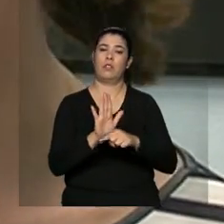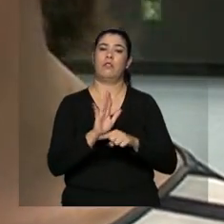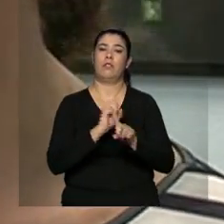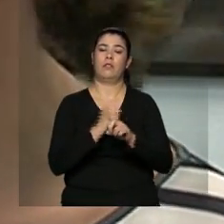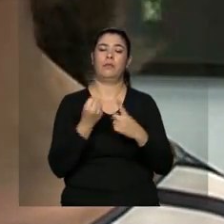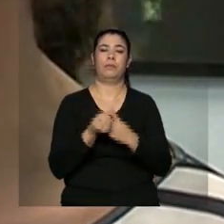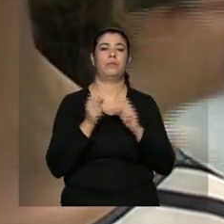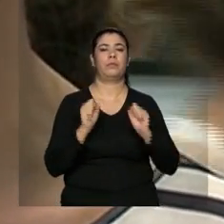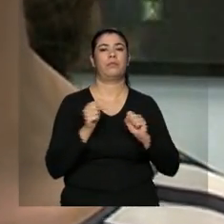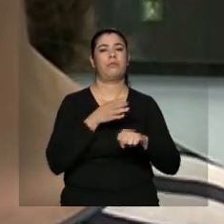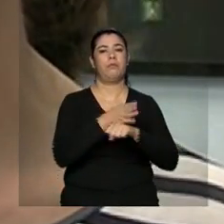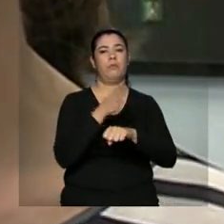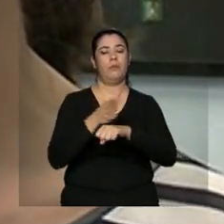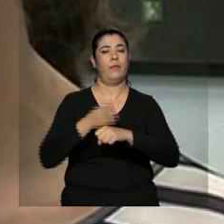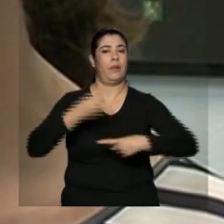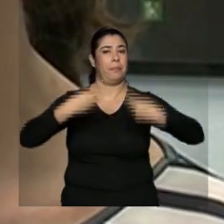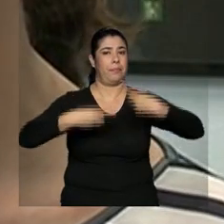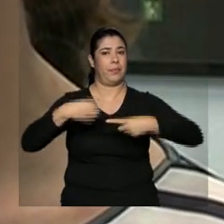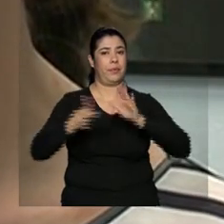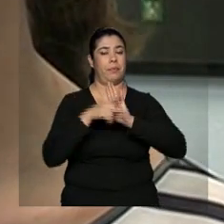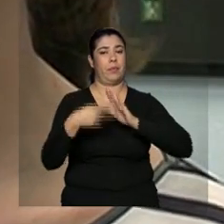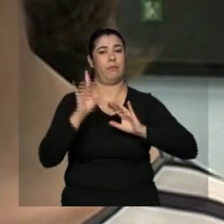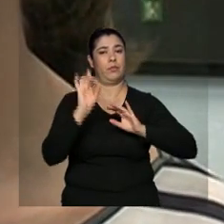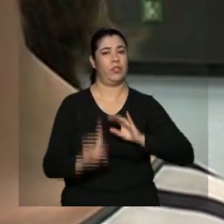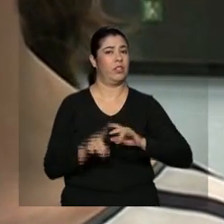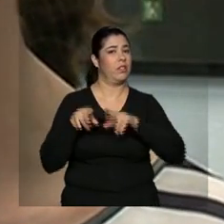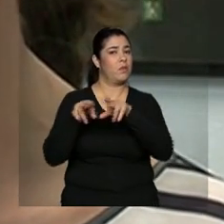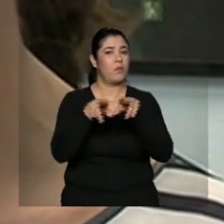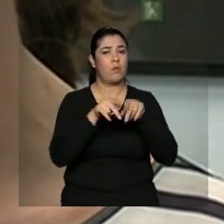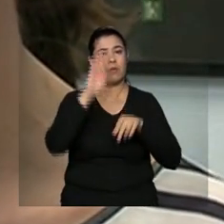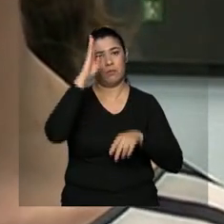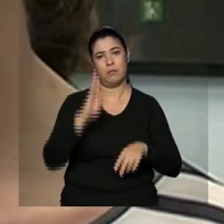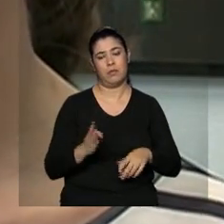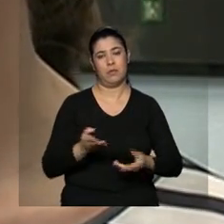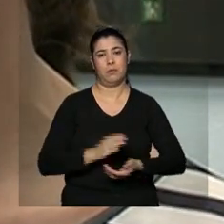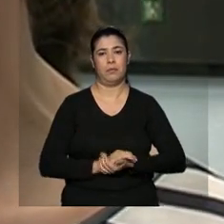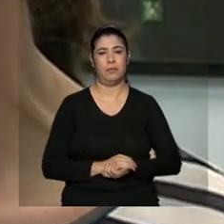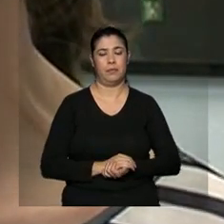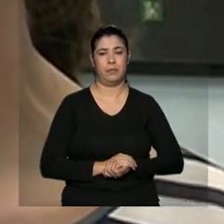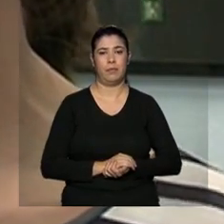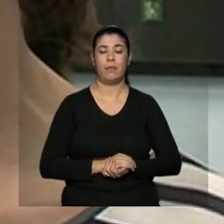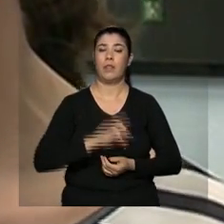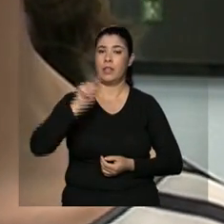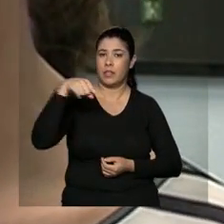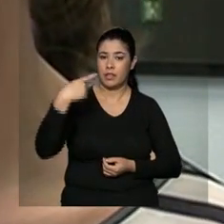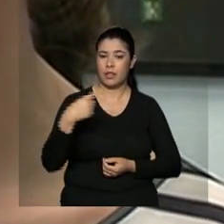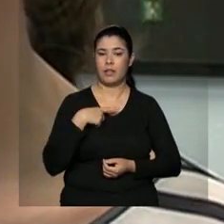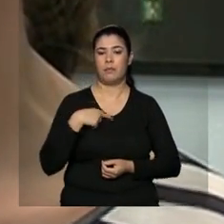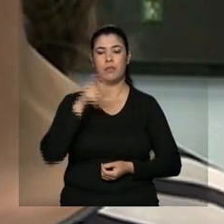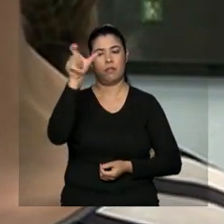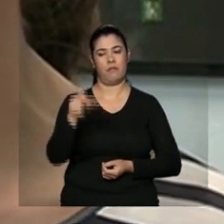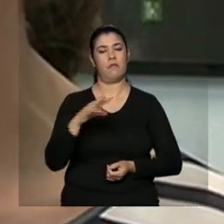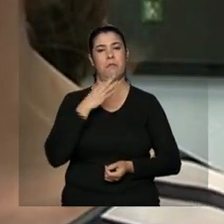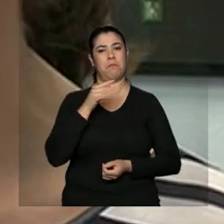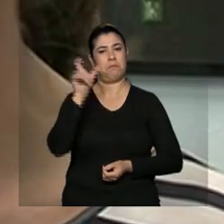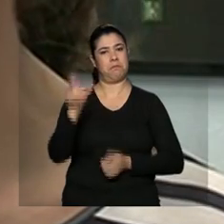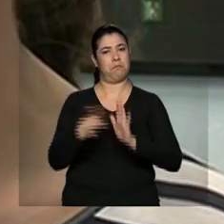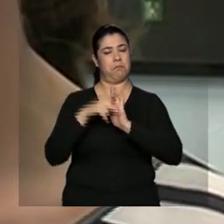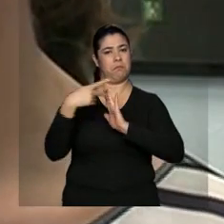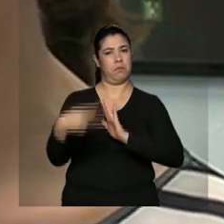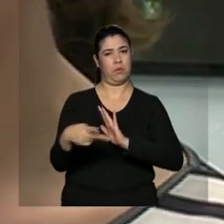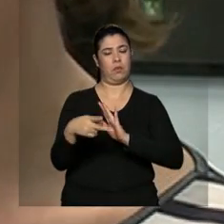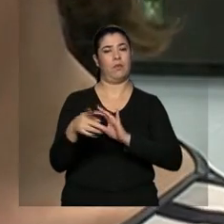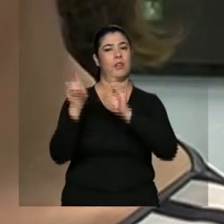pode acessar todas as políticas com os mesmos direitos e os mesmos deveres que os brasileiros. Depois que ele é reconhecido, aí ele